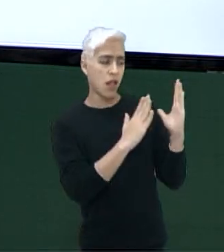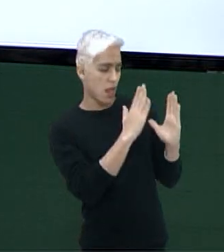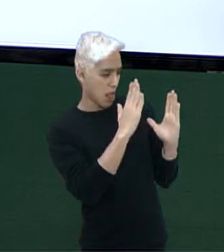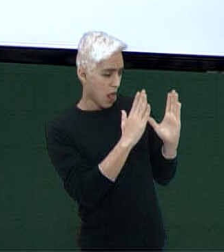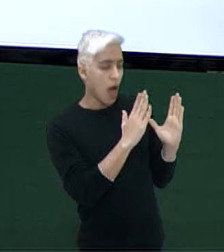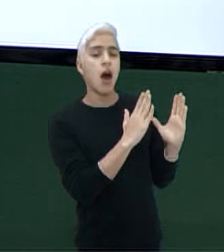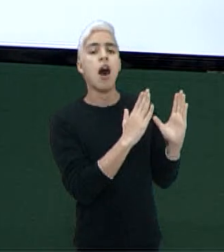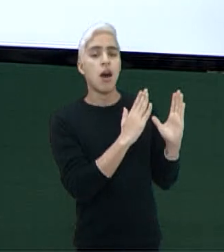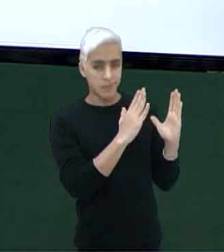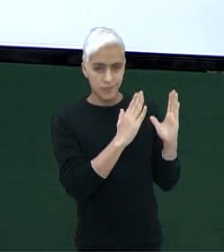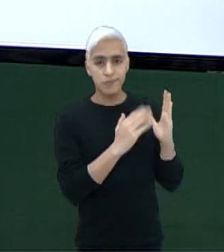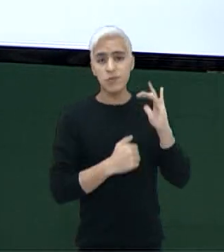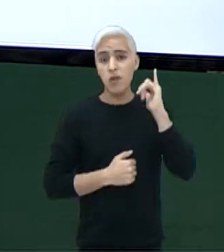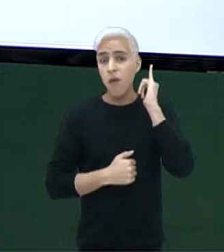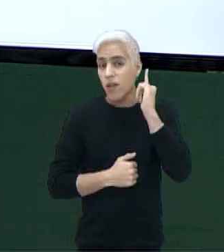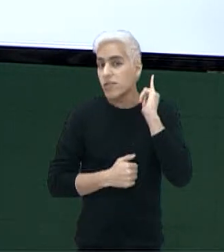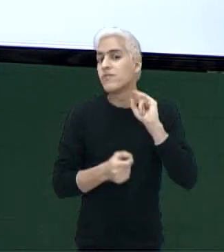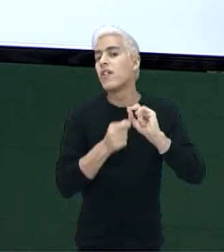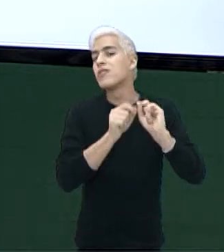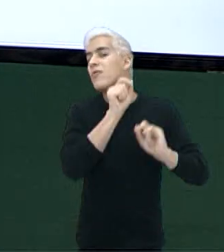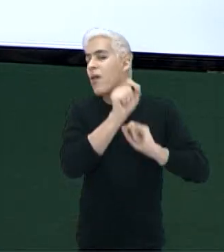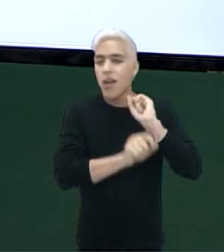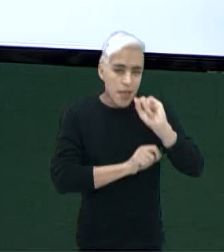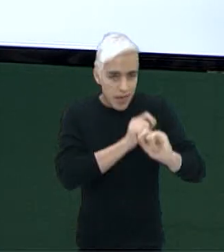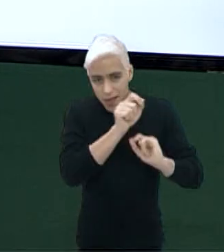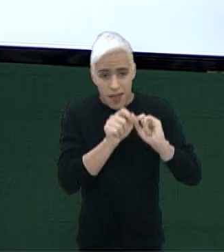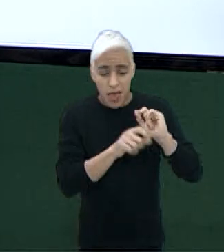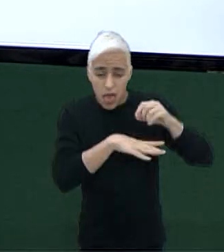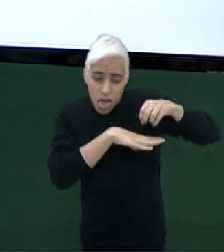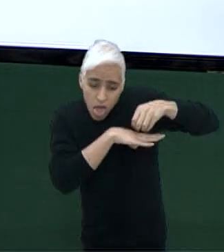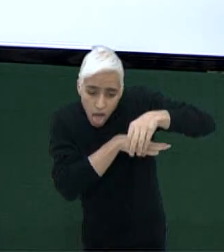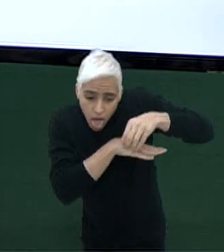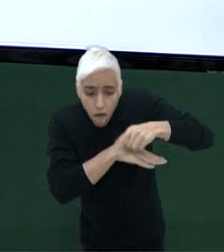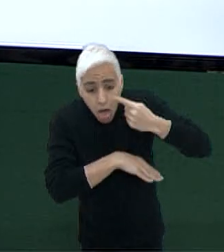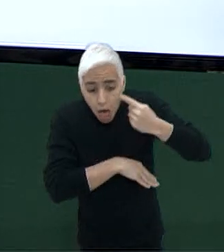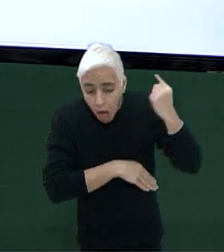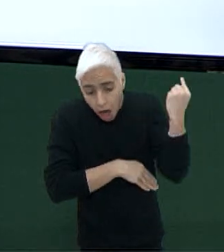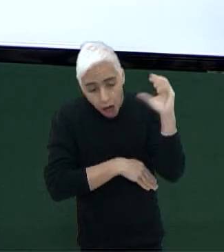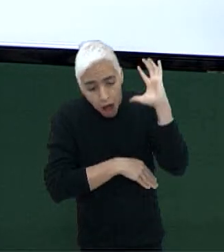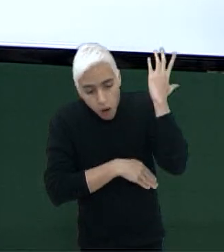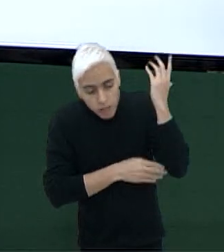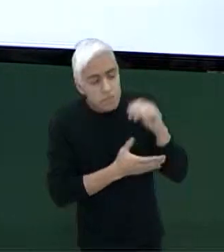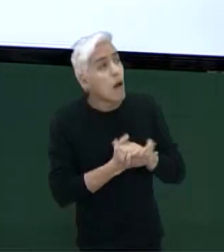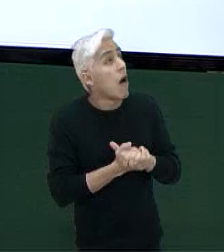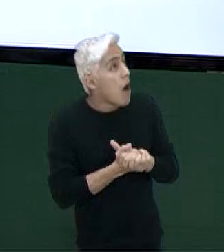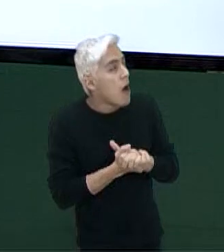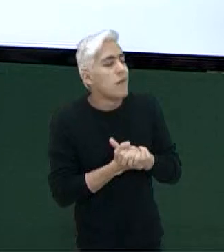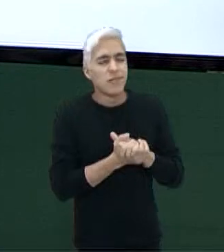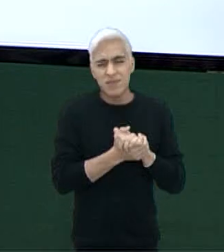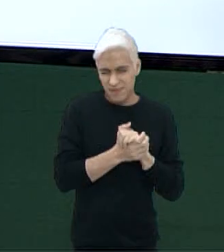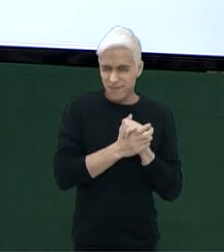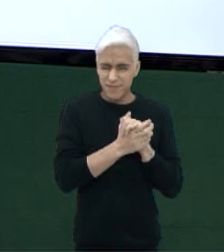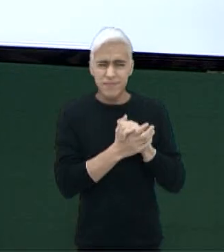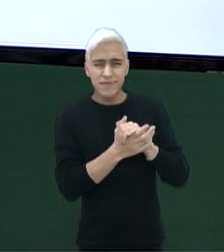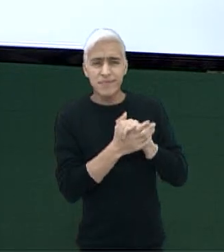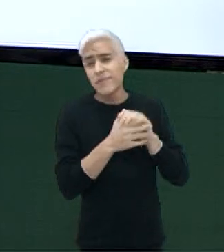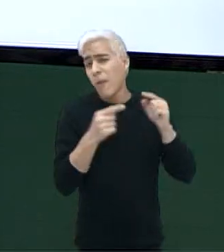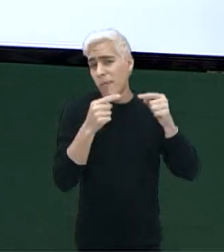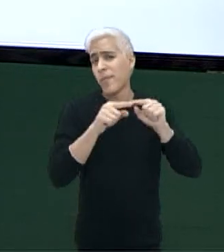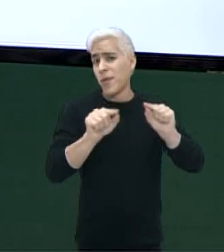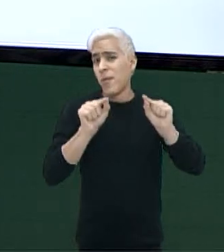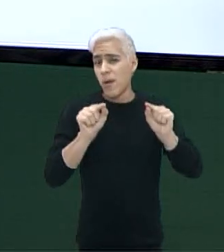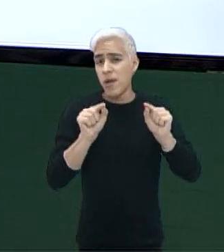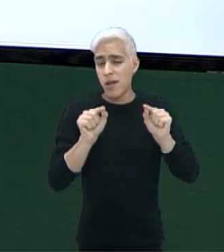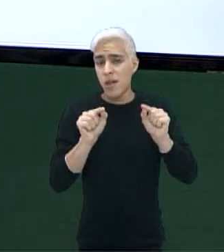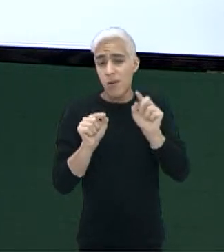né? Que o relato faz o quê? Qual a finalidade dele? Contar algo que aconteceu. Então, é bastante coerente o uso